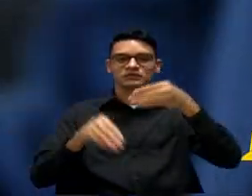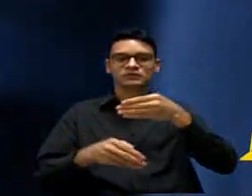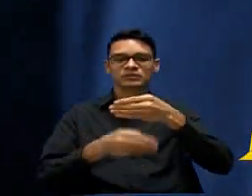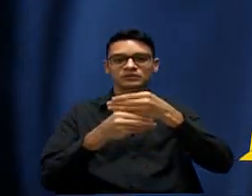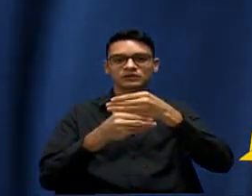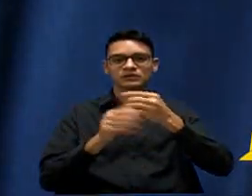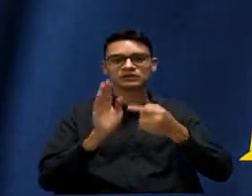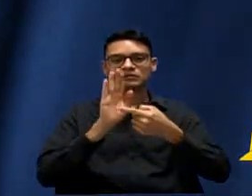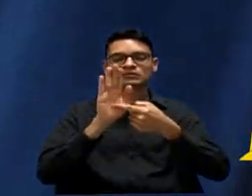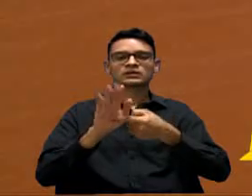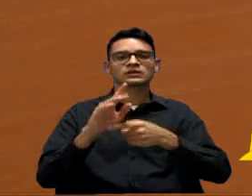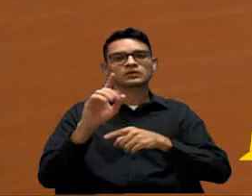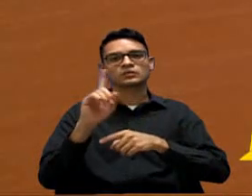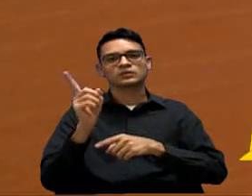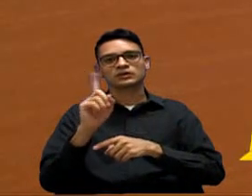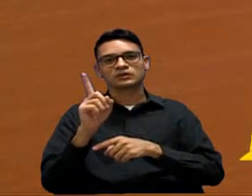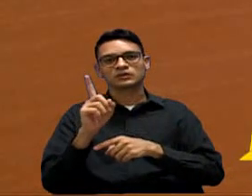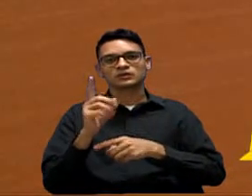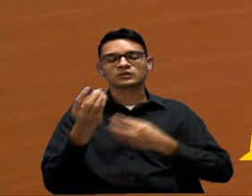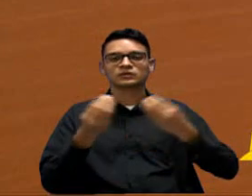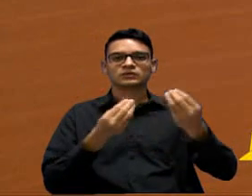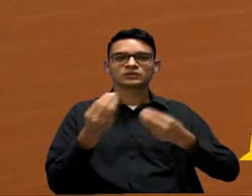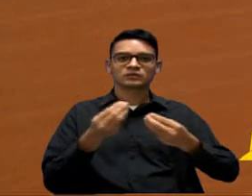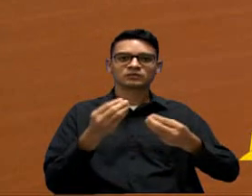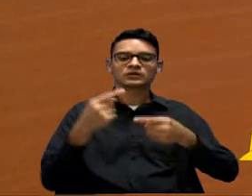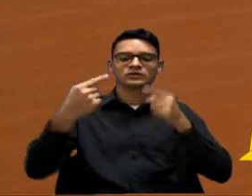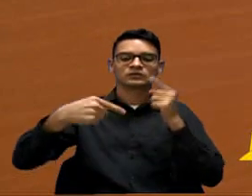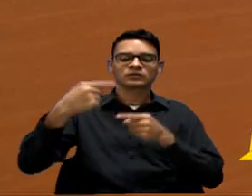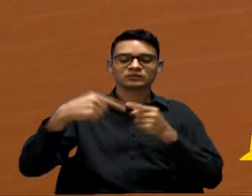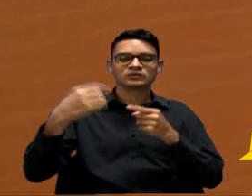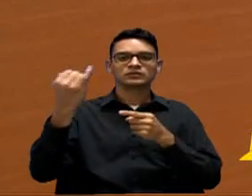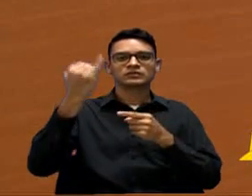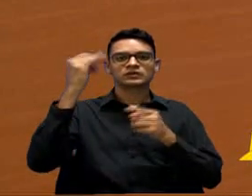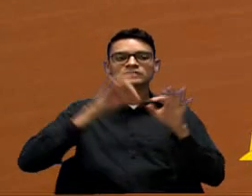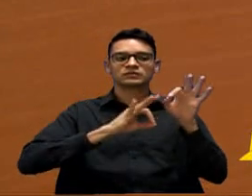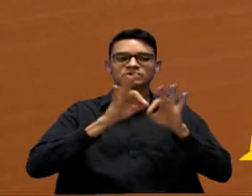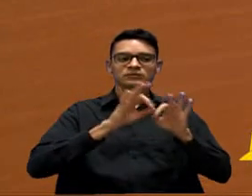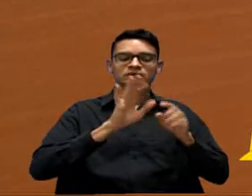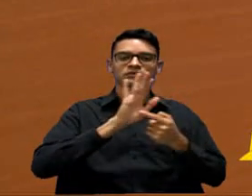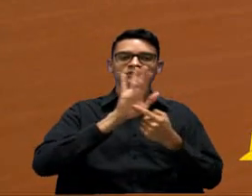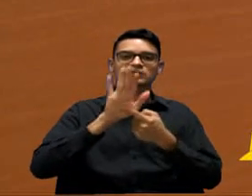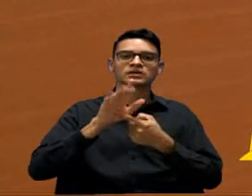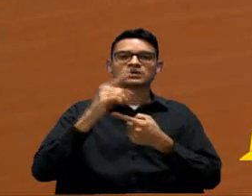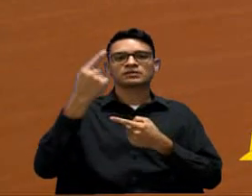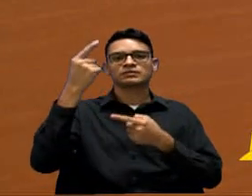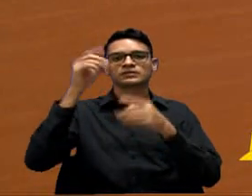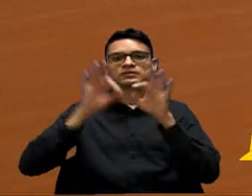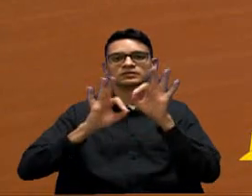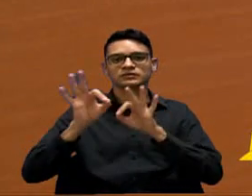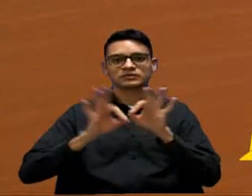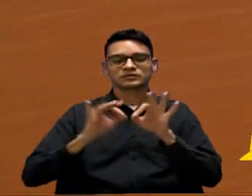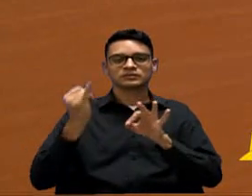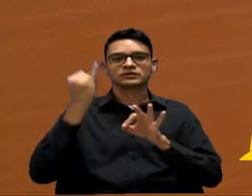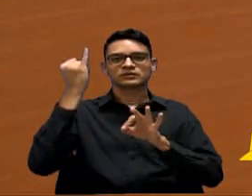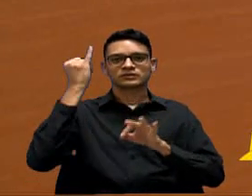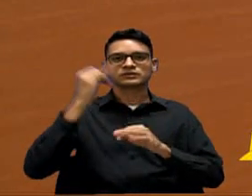ou não. Então, é importante que haja sempre a discussão e a apresentação do projeto na primeira discussão.